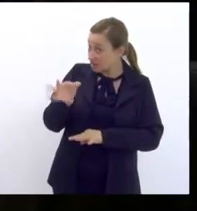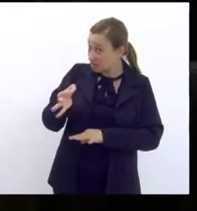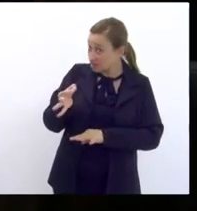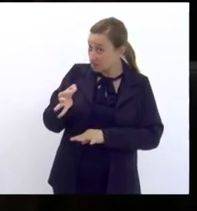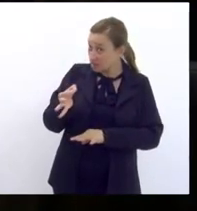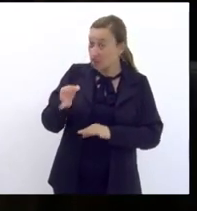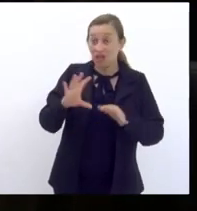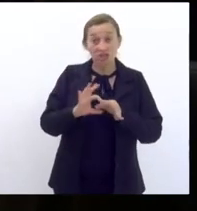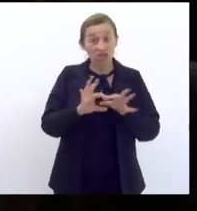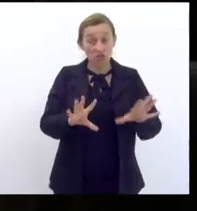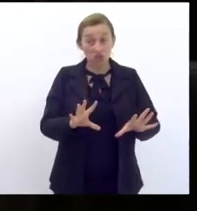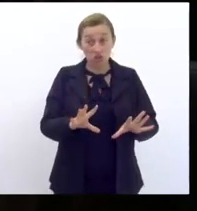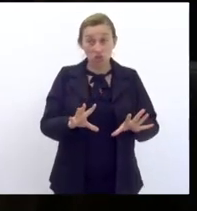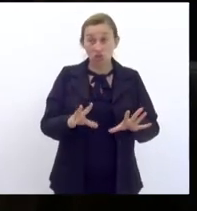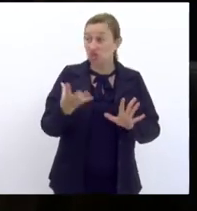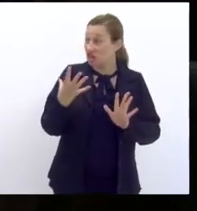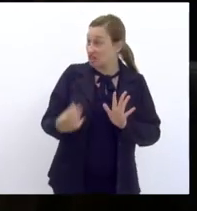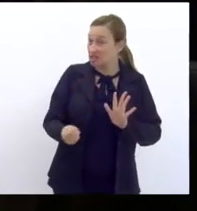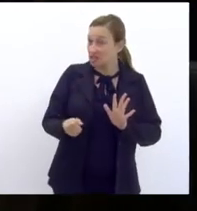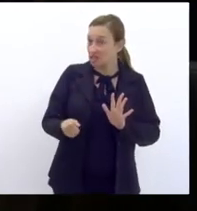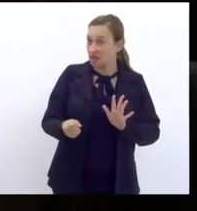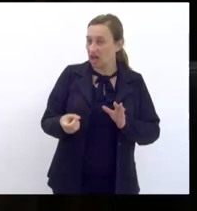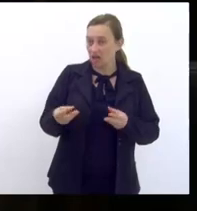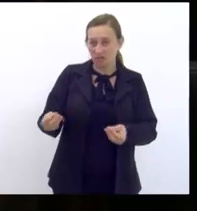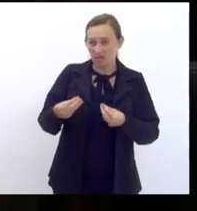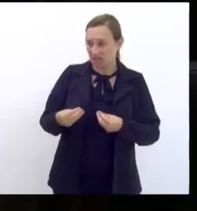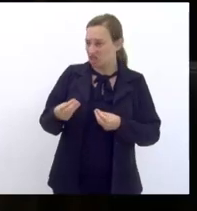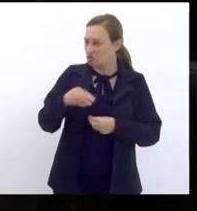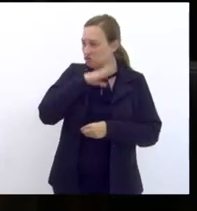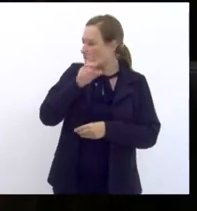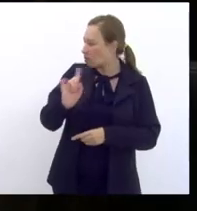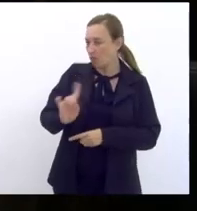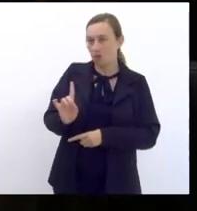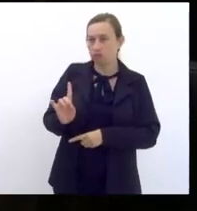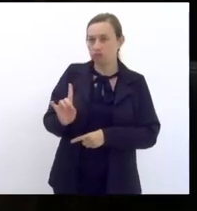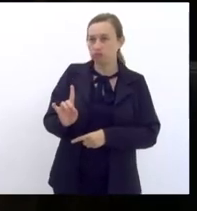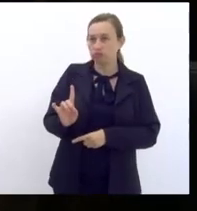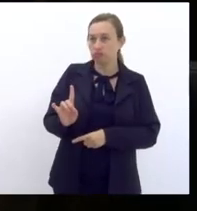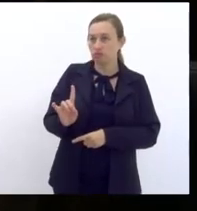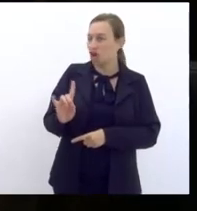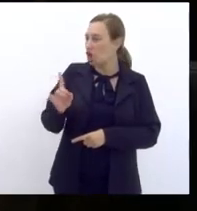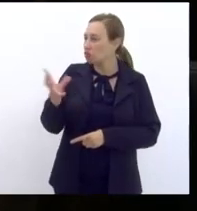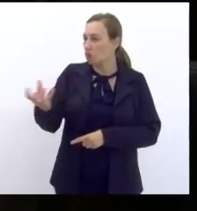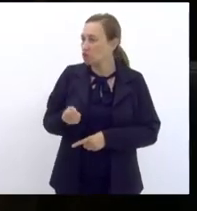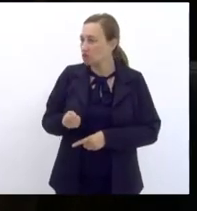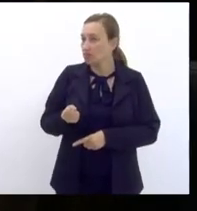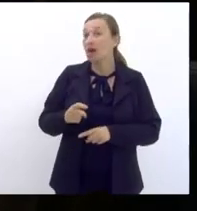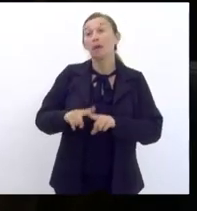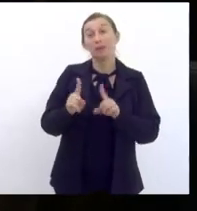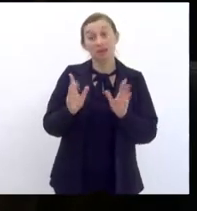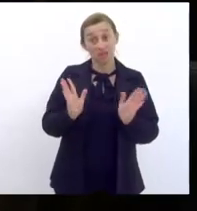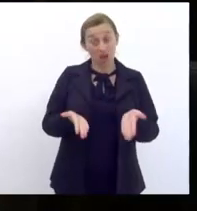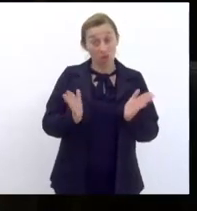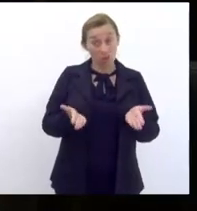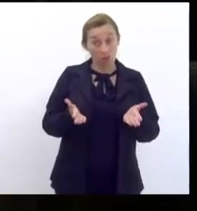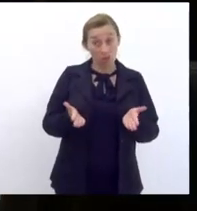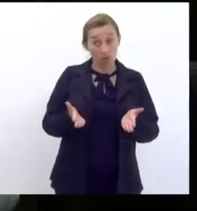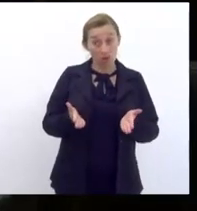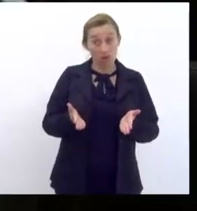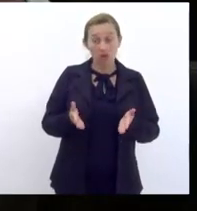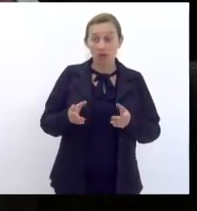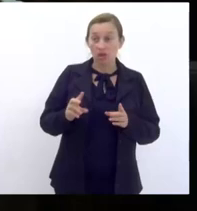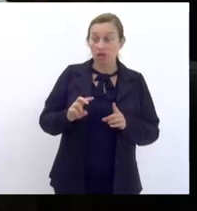deixou de ser conivente ah Traga seu animalzinho aqui não não traga não porque eu não vou receber agora quando ele leva aquele